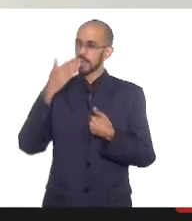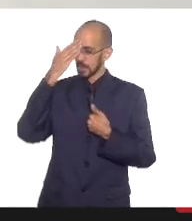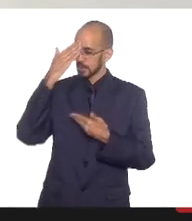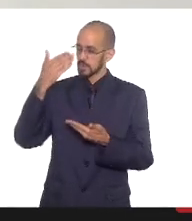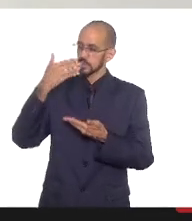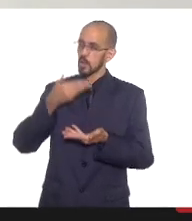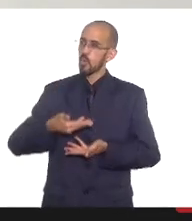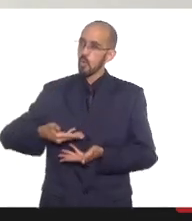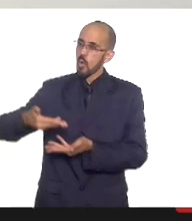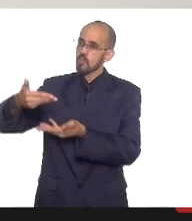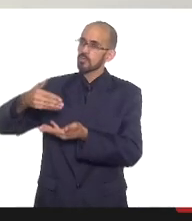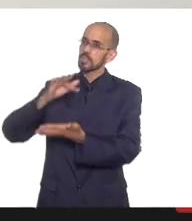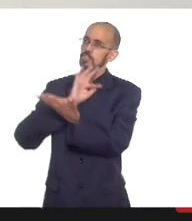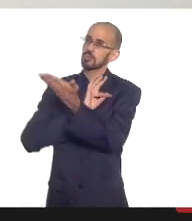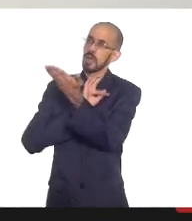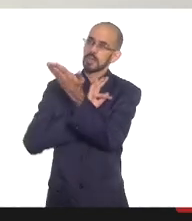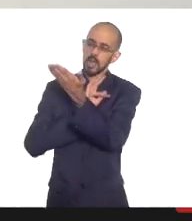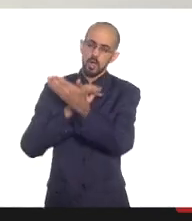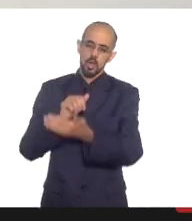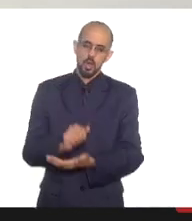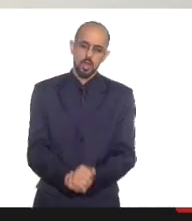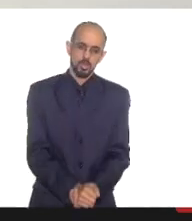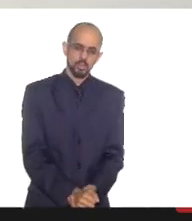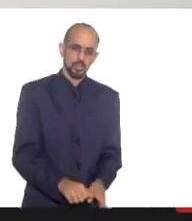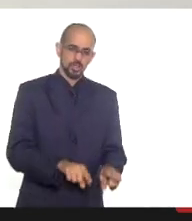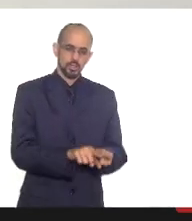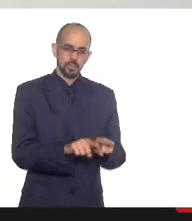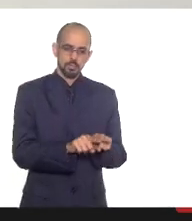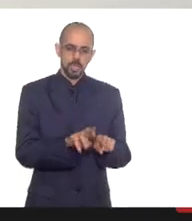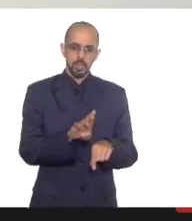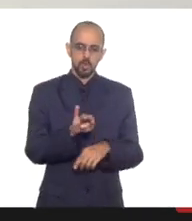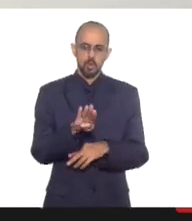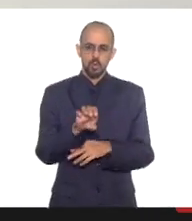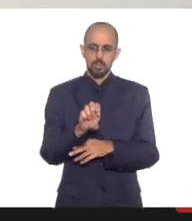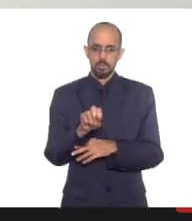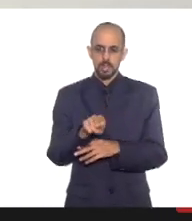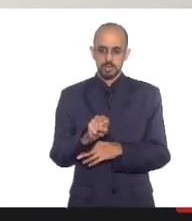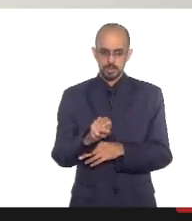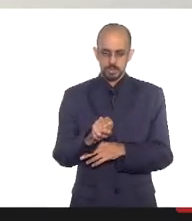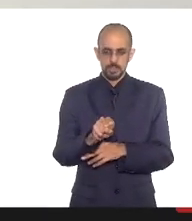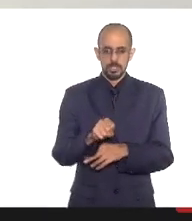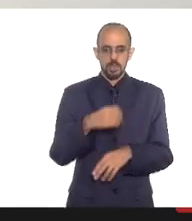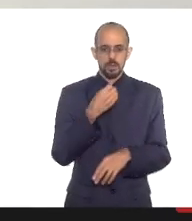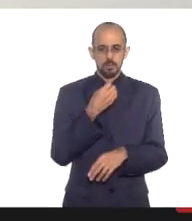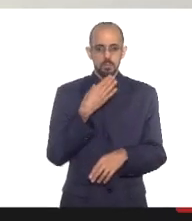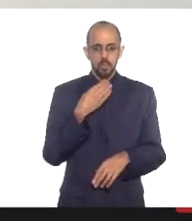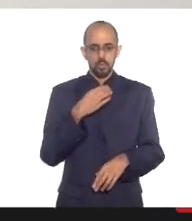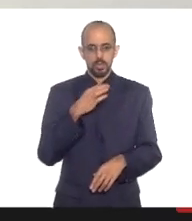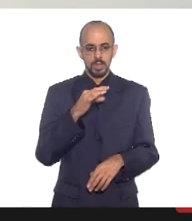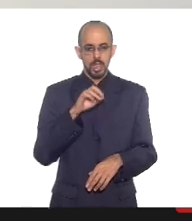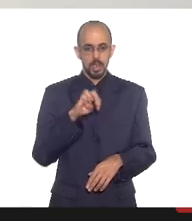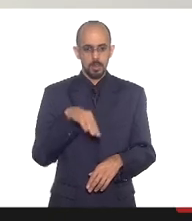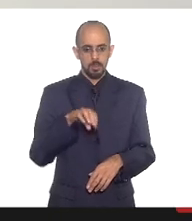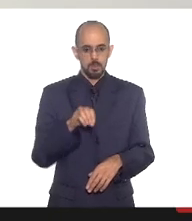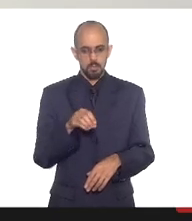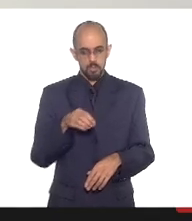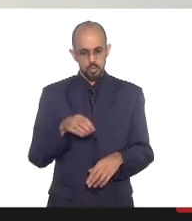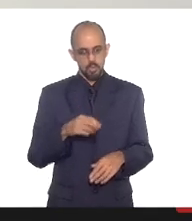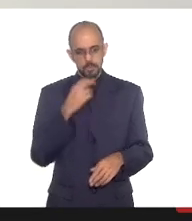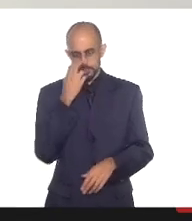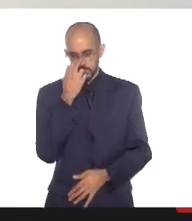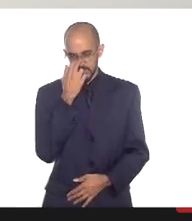um prazer estar aqui com você Deputado colbert pouco tempo Aliás a escola terminologia de Petrópolis sempre foi uma escola